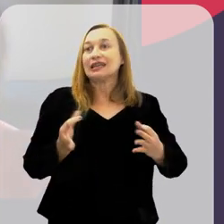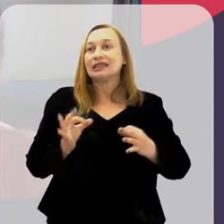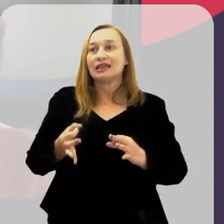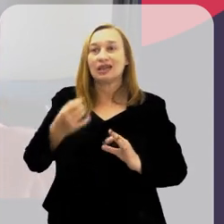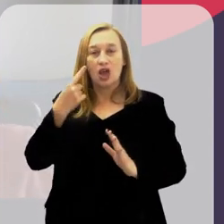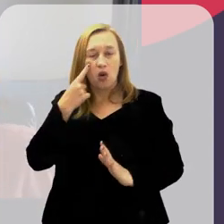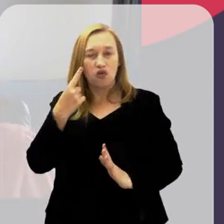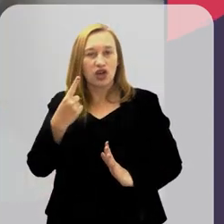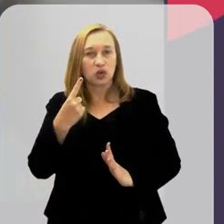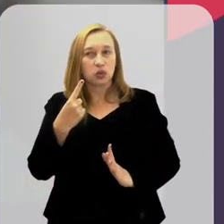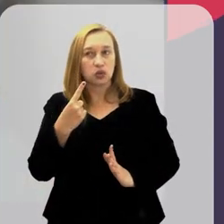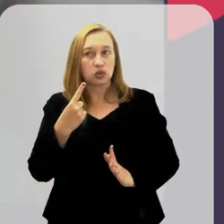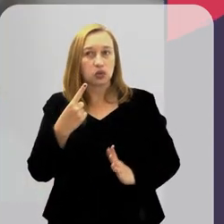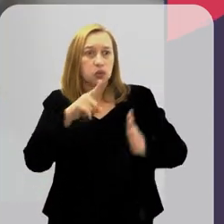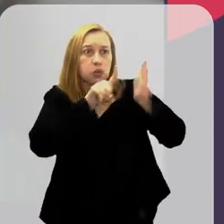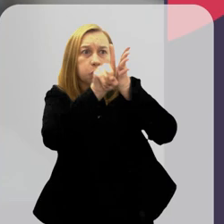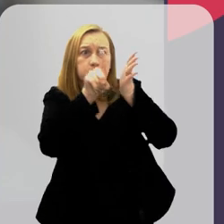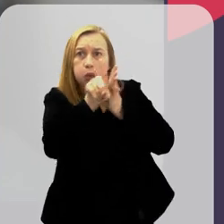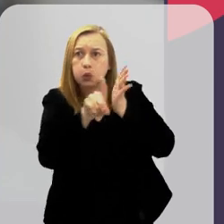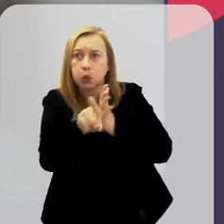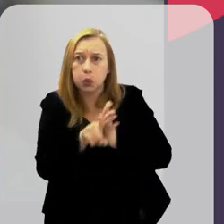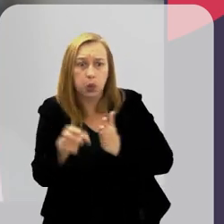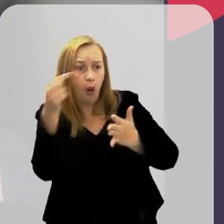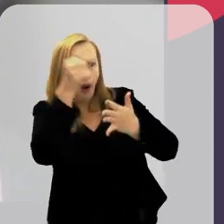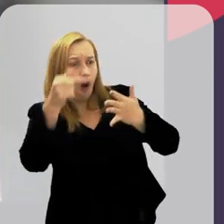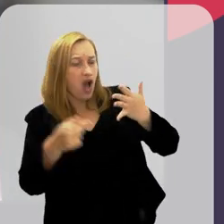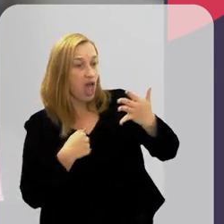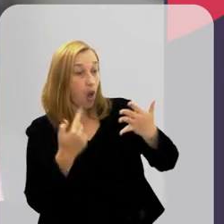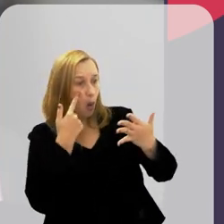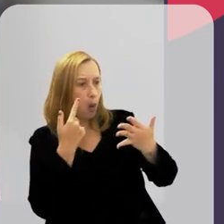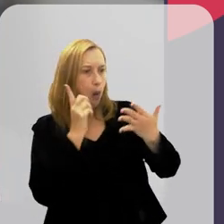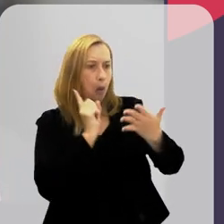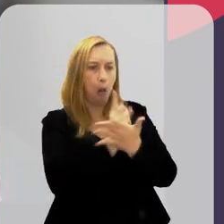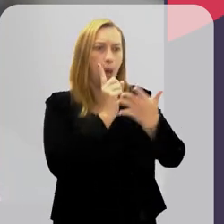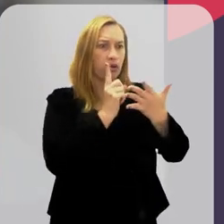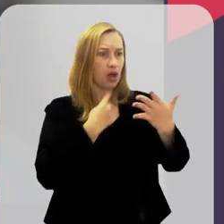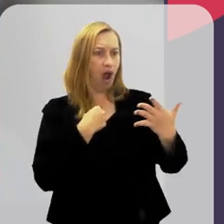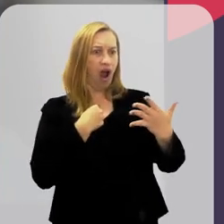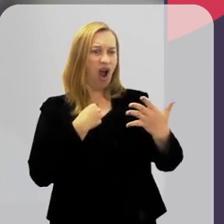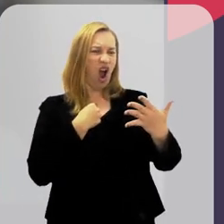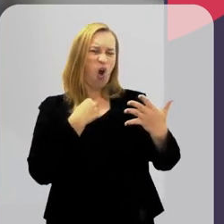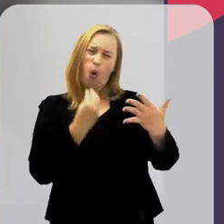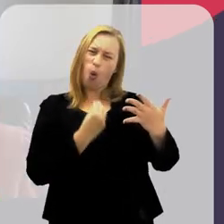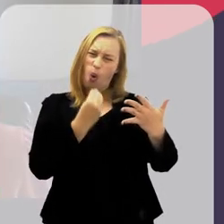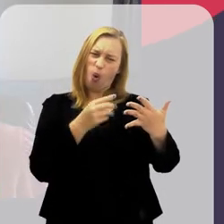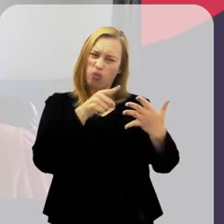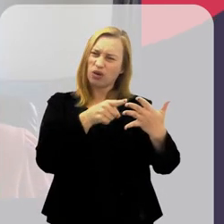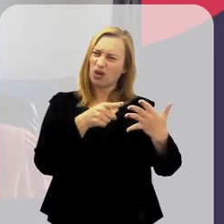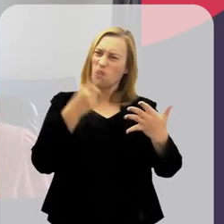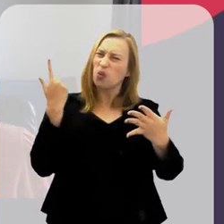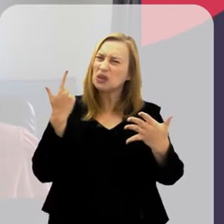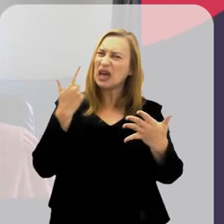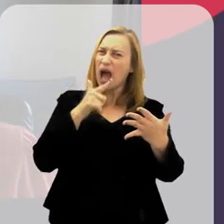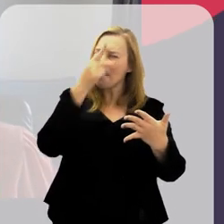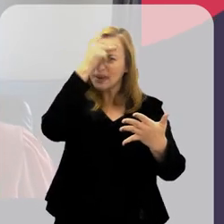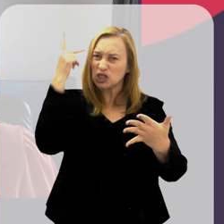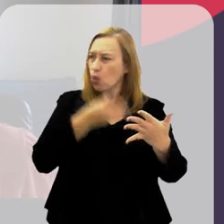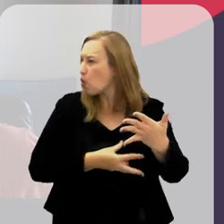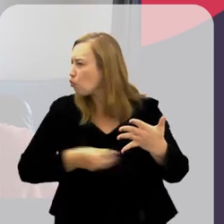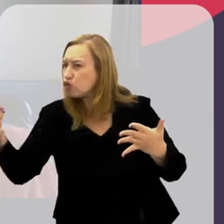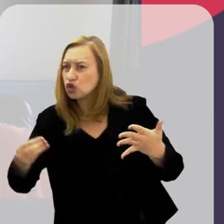De fato, essa escala ela tem muitas perguntas que quando eu vi pela primeira vez eu falei, ah, não é possível que alguém fique nervoso com